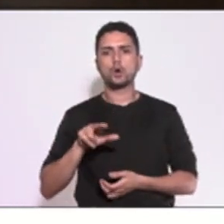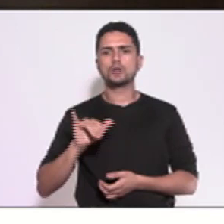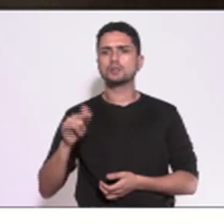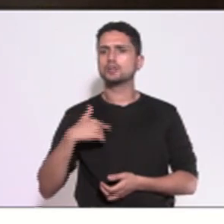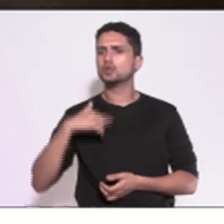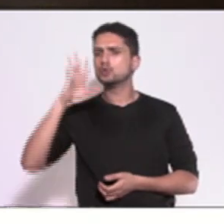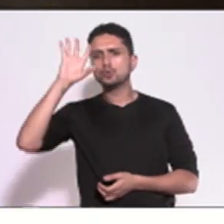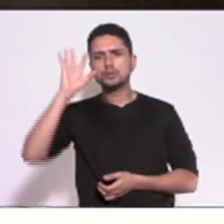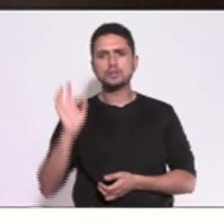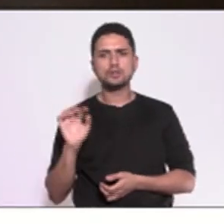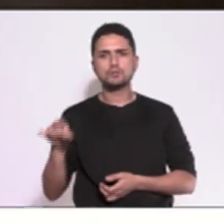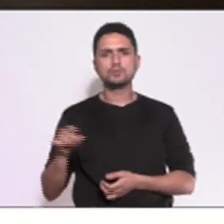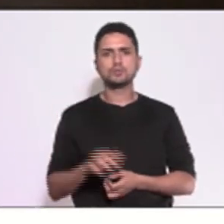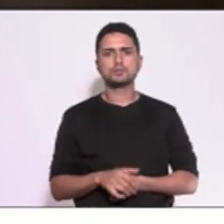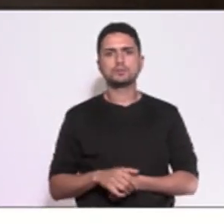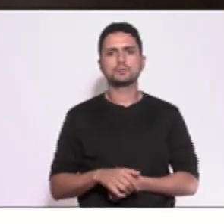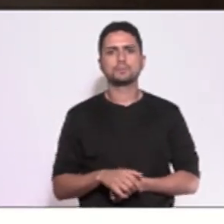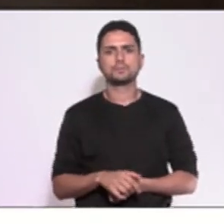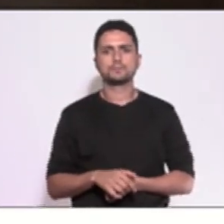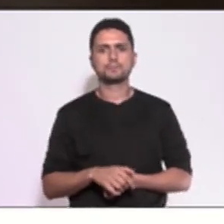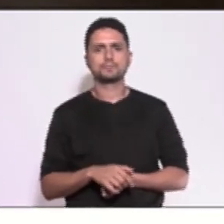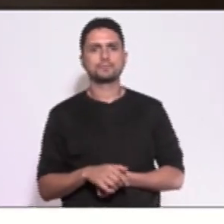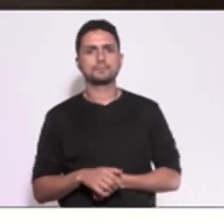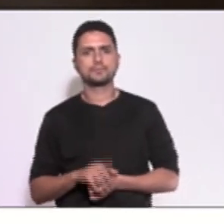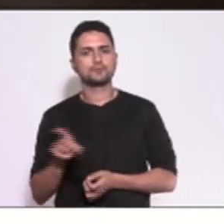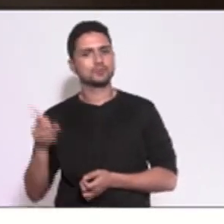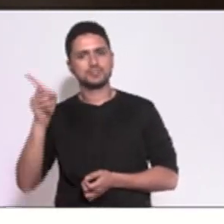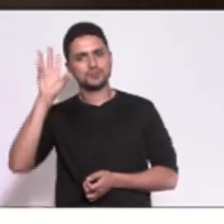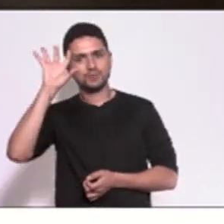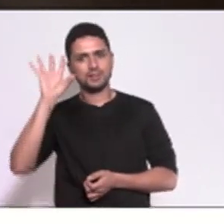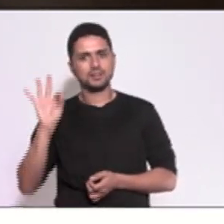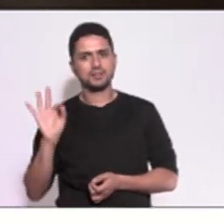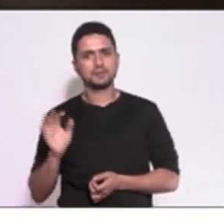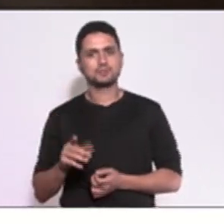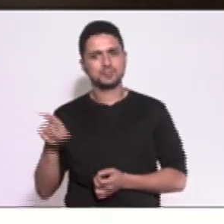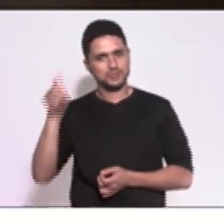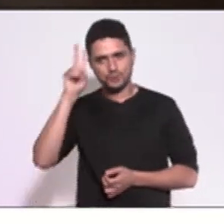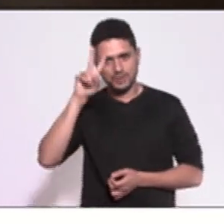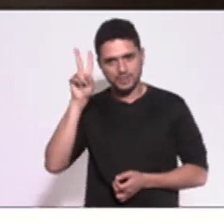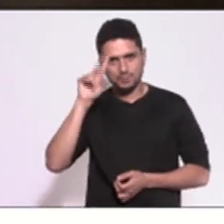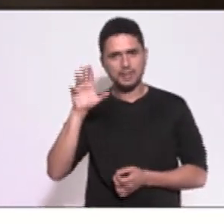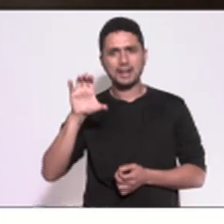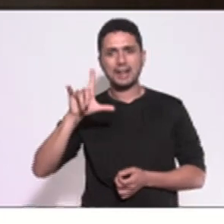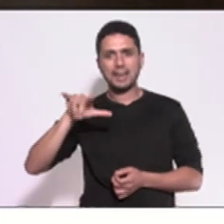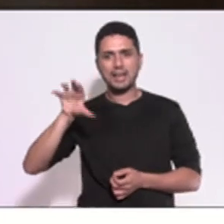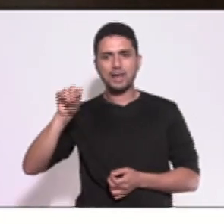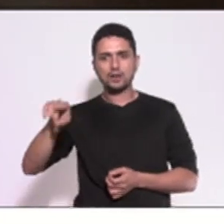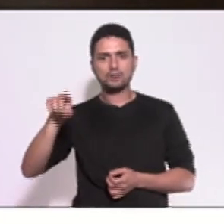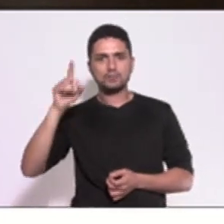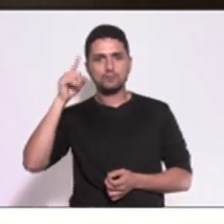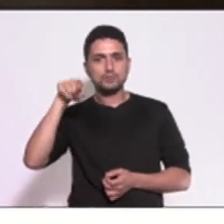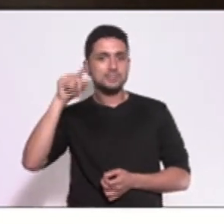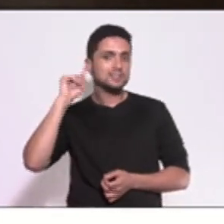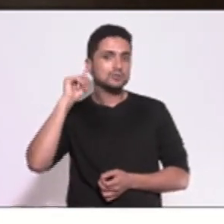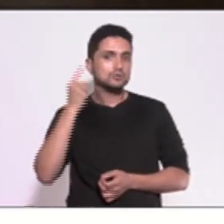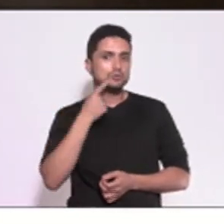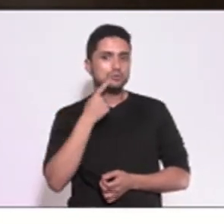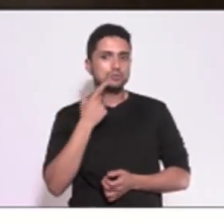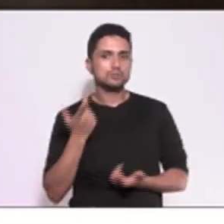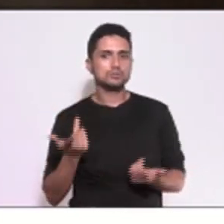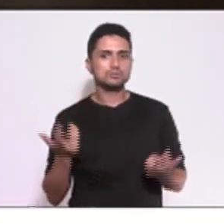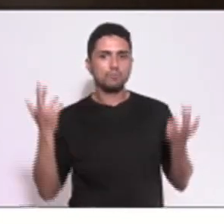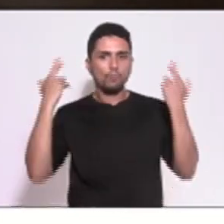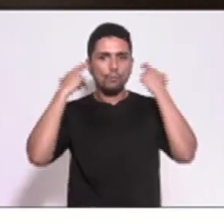entendendo. E você provavelmente nem se lembra disso, você respondeu: claro que você não está entendendo, você é surdo.